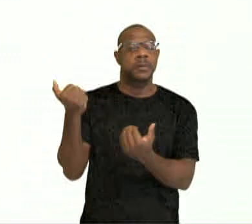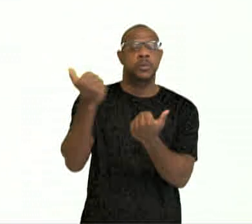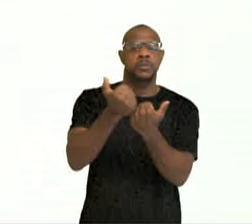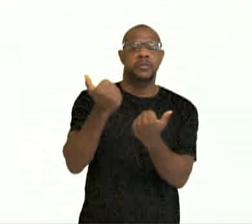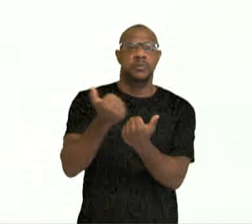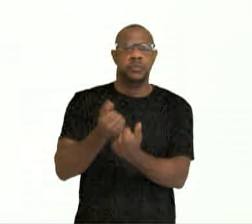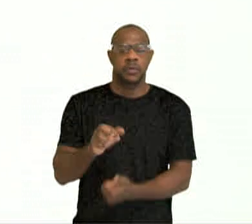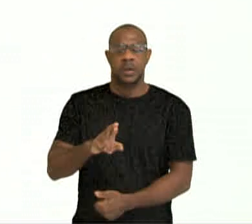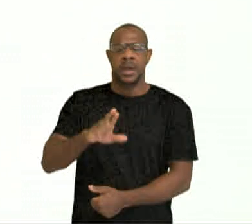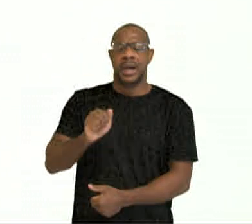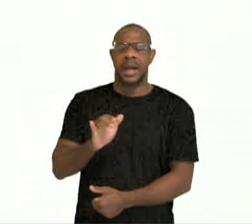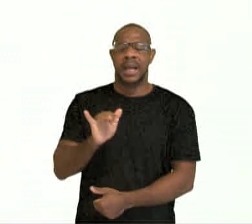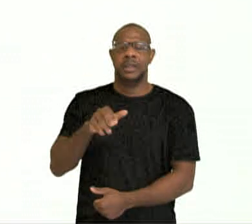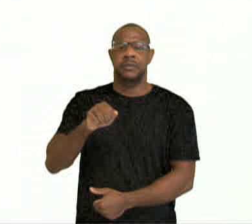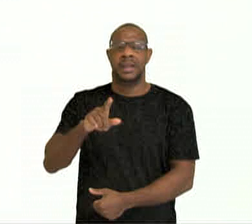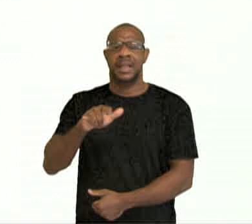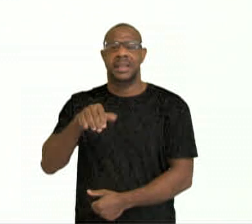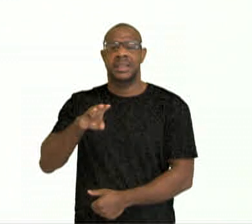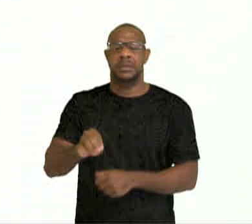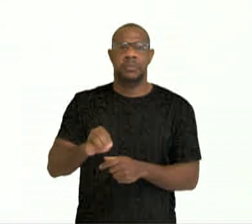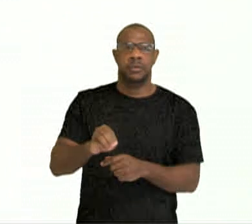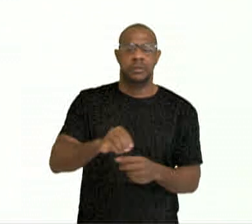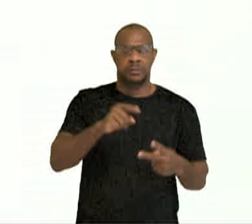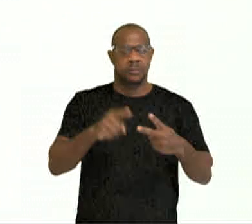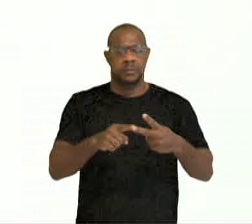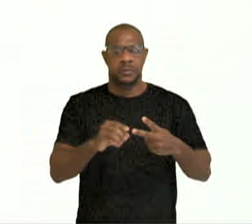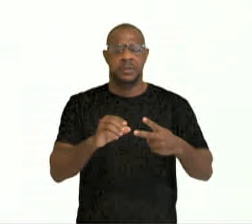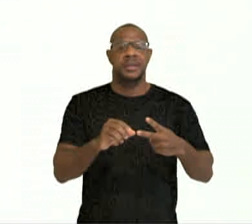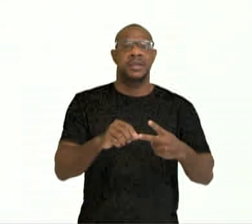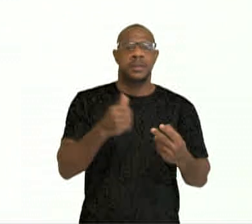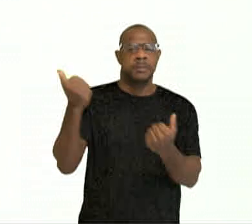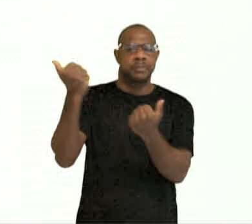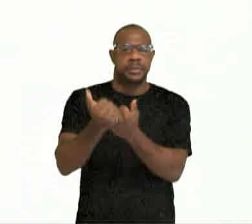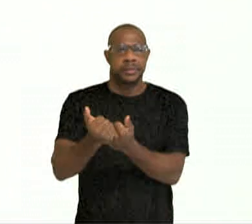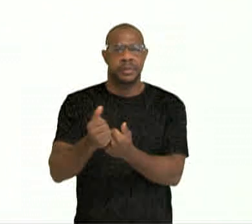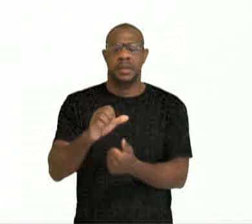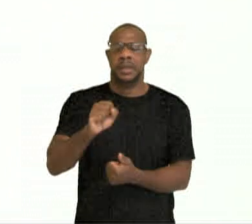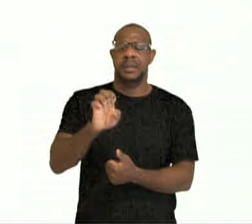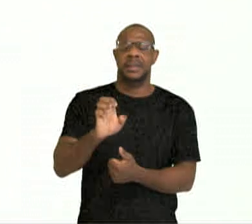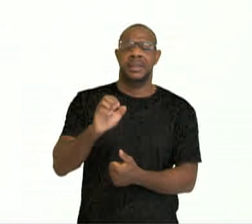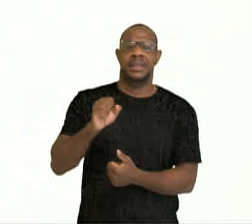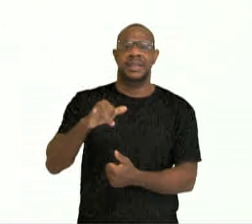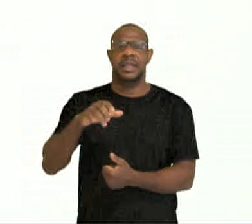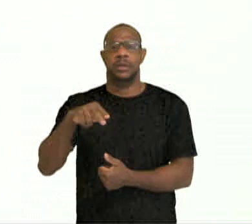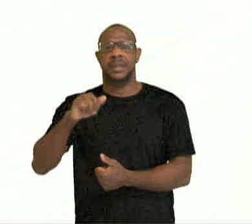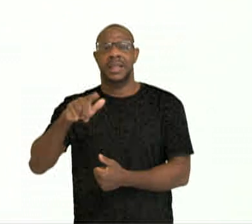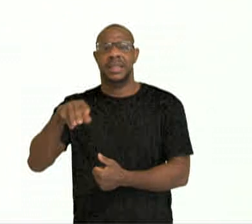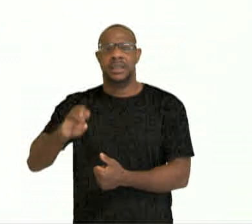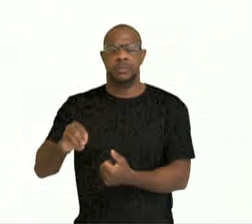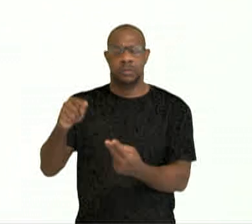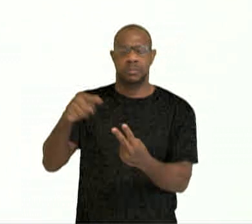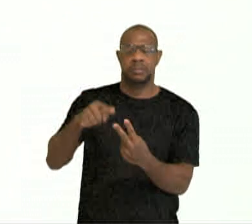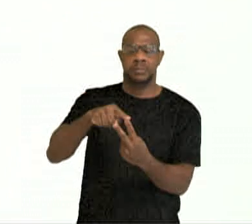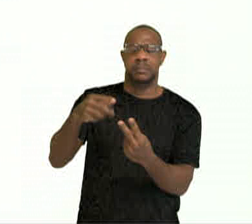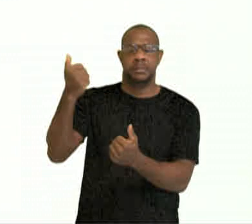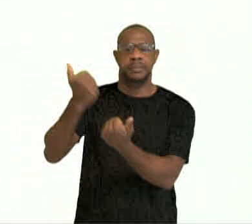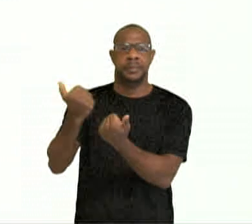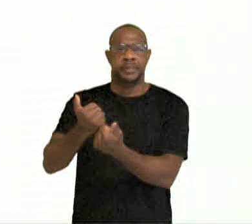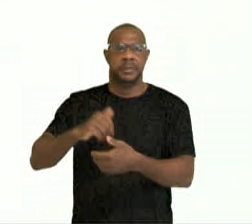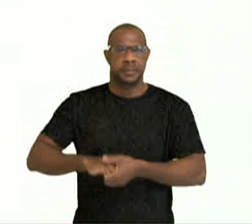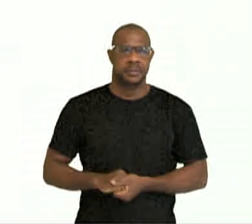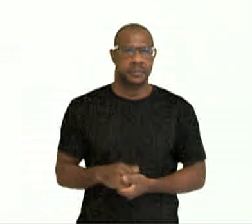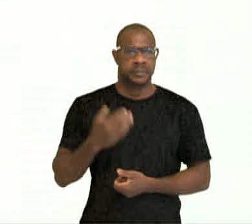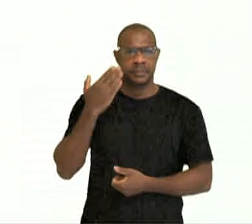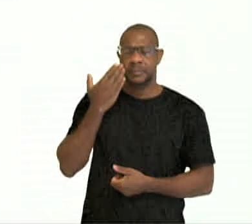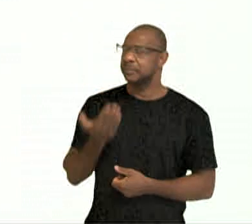racionalismo pelo sensacionismo cultivada pelo eu lírico. Entre outros, né, nós temos os seguintes recortes. E os